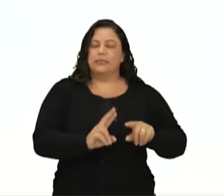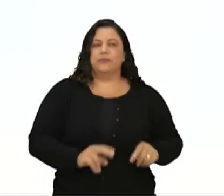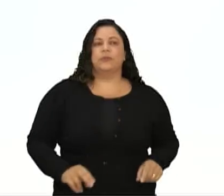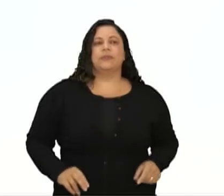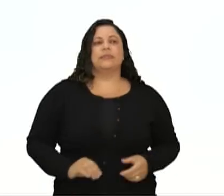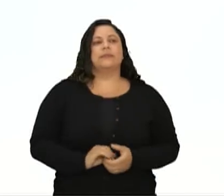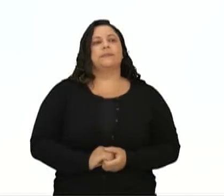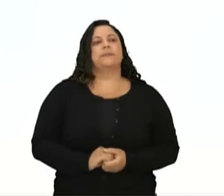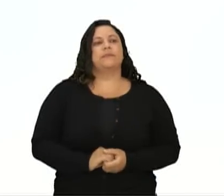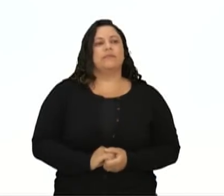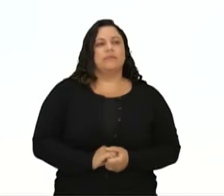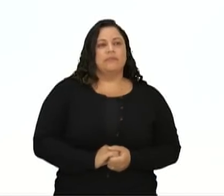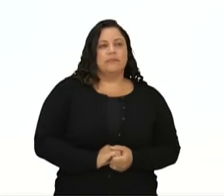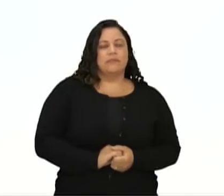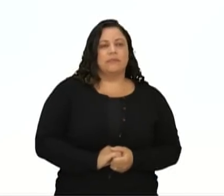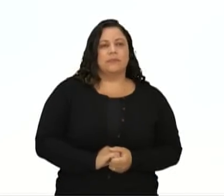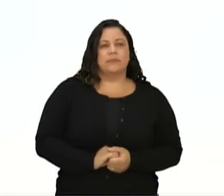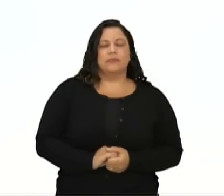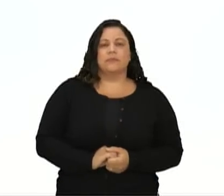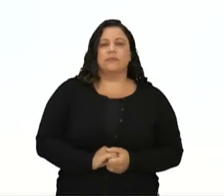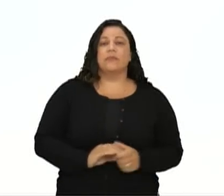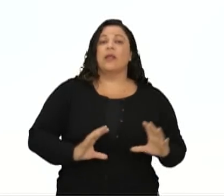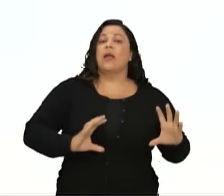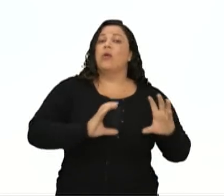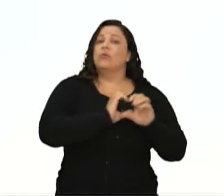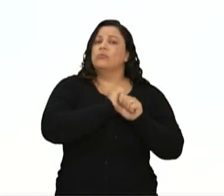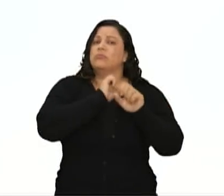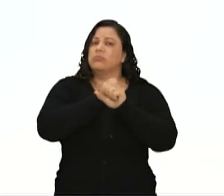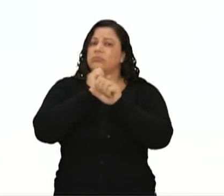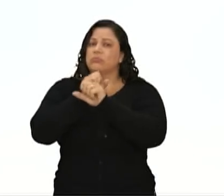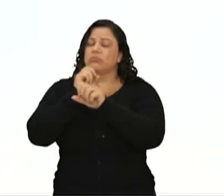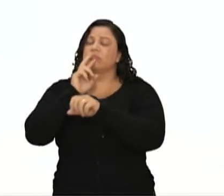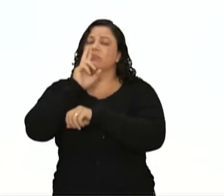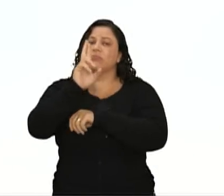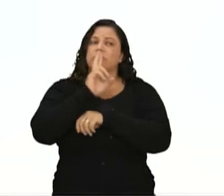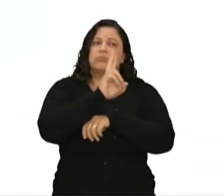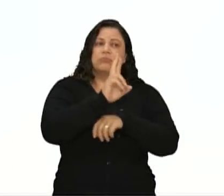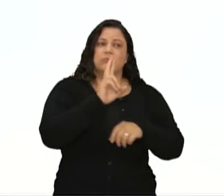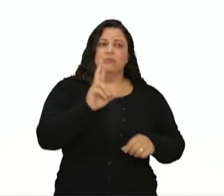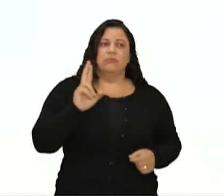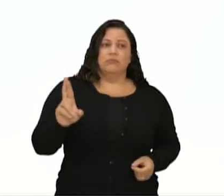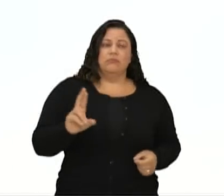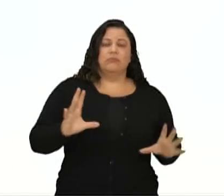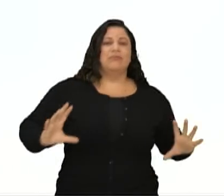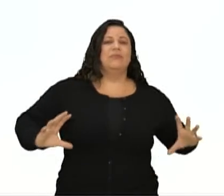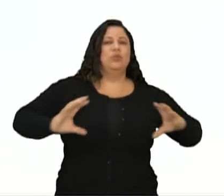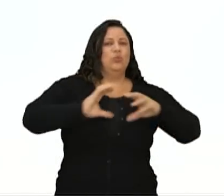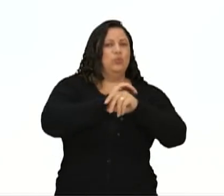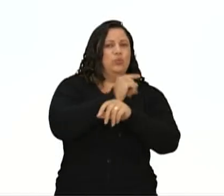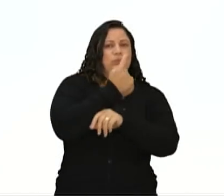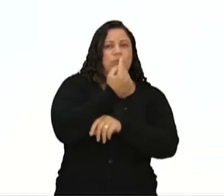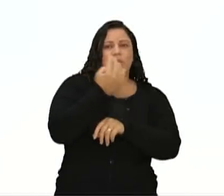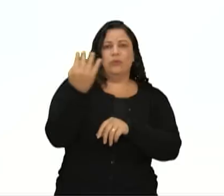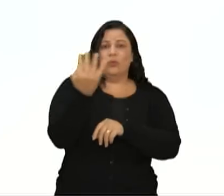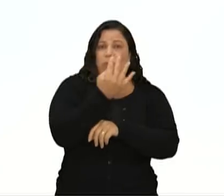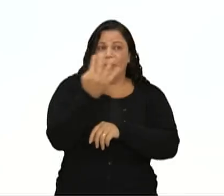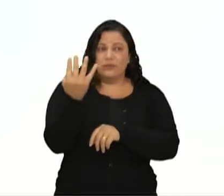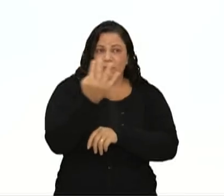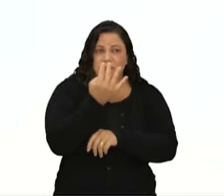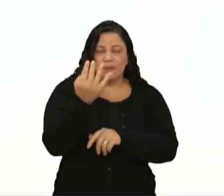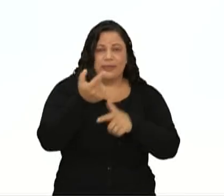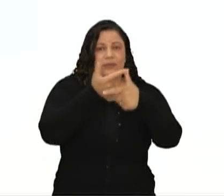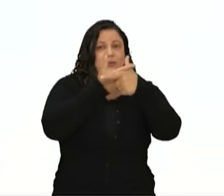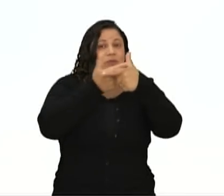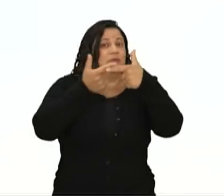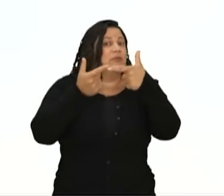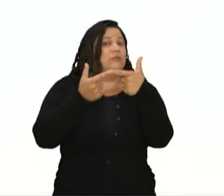30. Então, fazendo essa soma, nos resulta em 144, dividido pelo número de